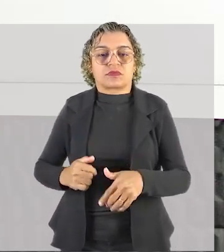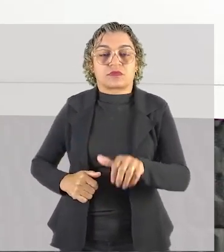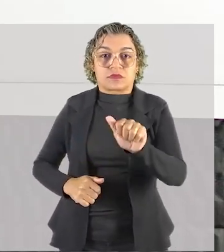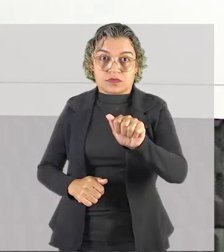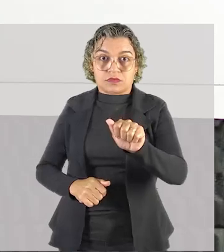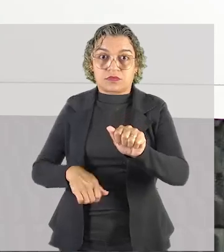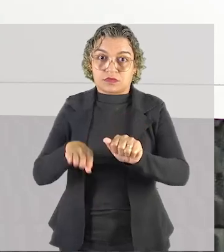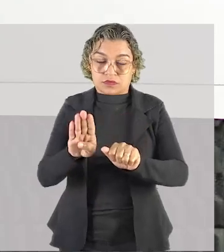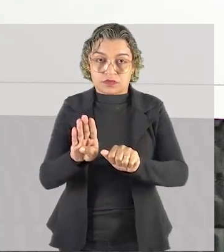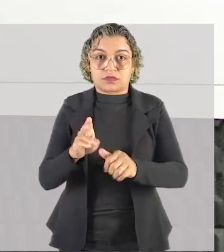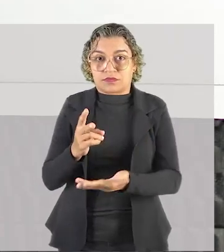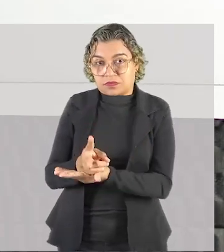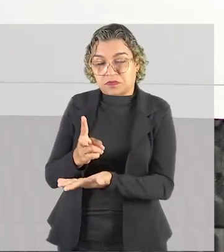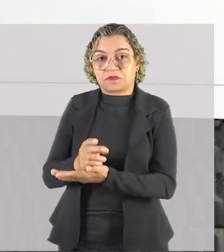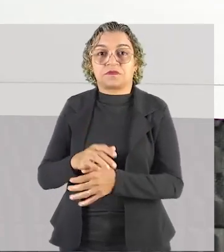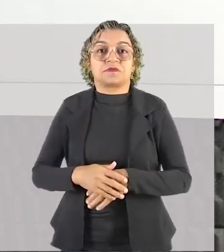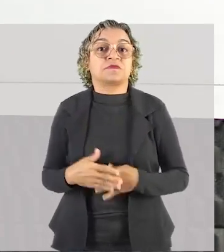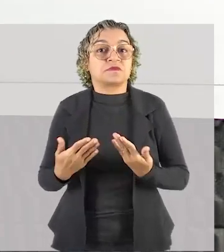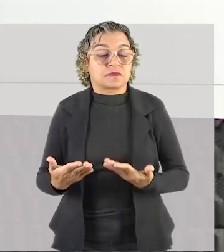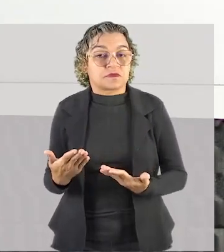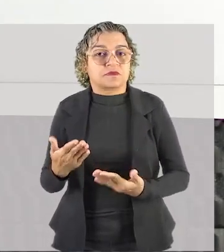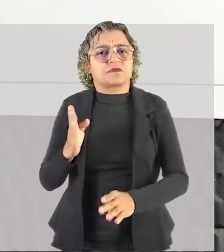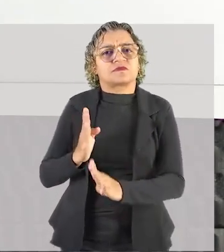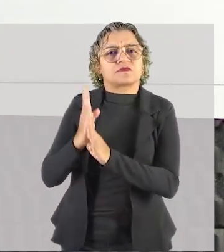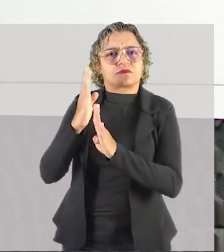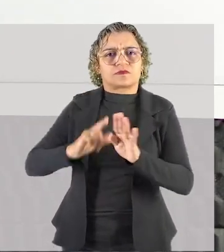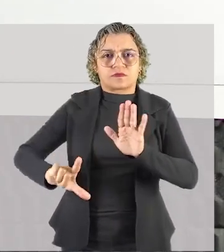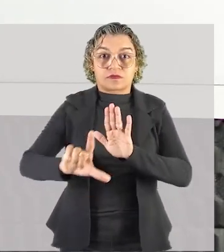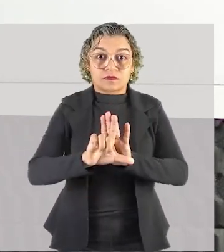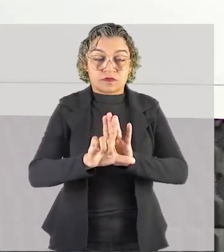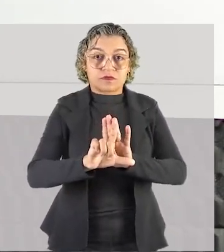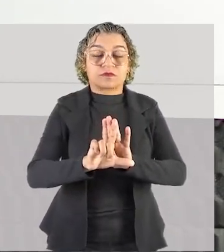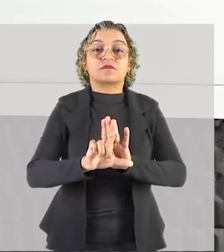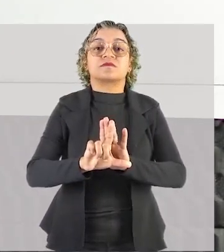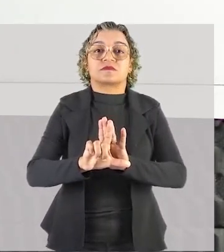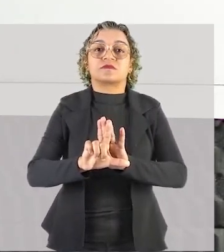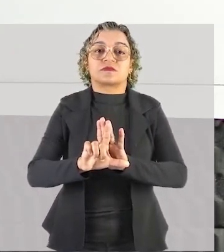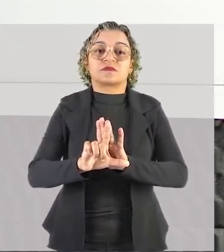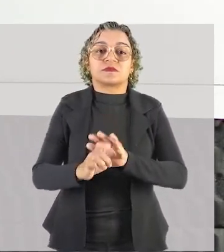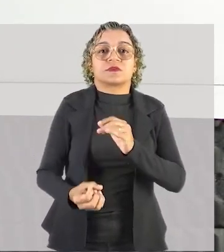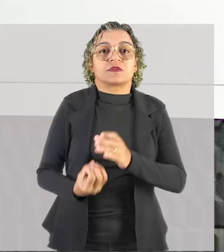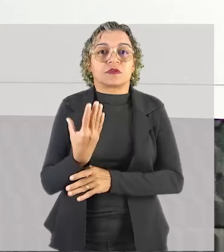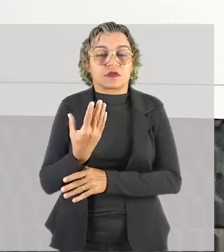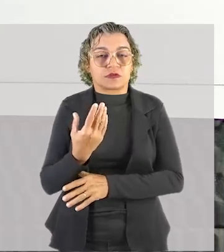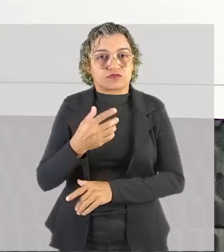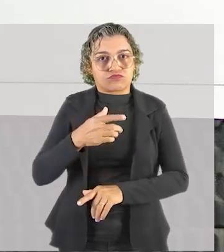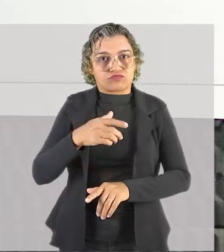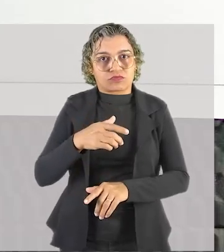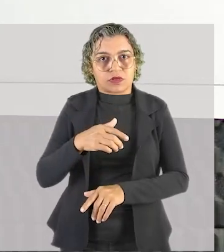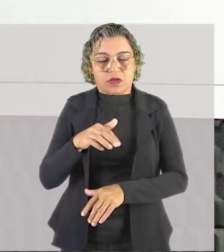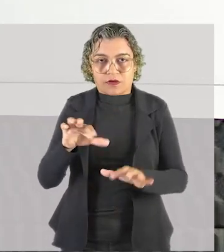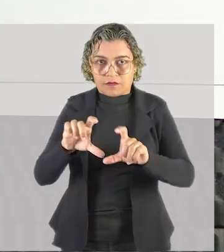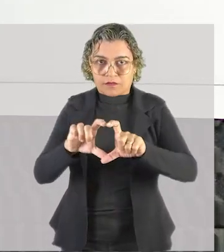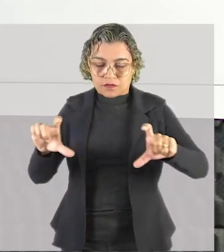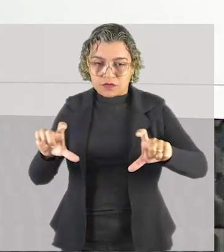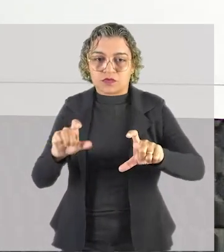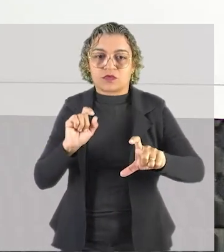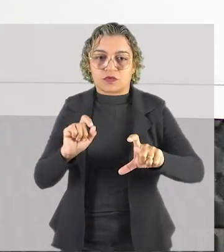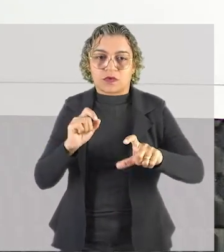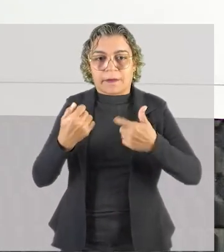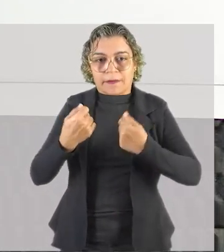B, que são essas constantes aqui. Então, para encontrar a lei de formação dessa função, eu preciso aqui descobrir quem é